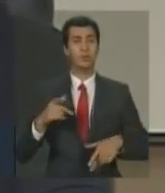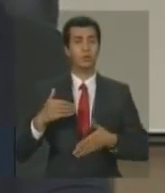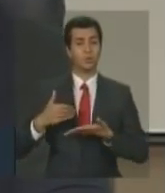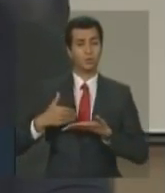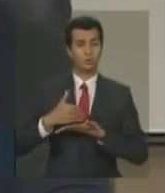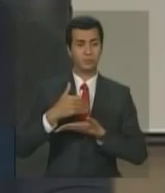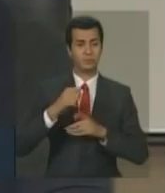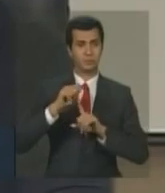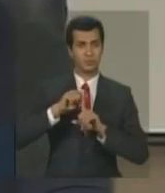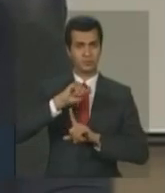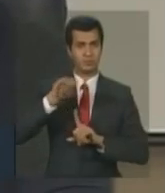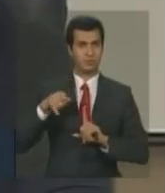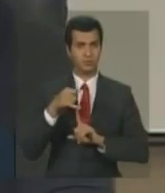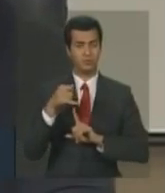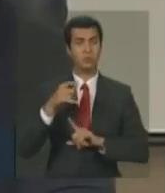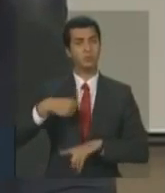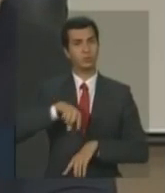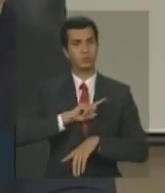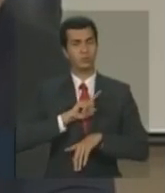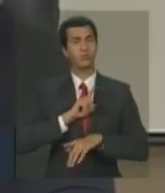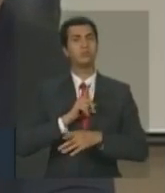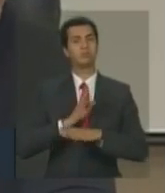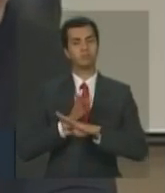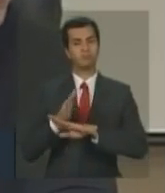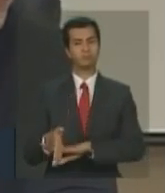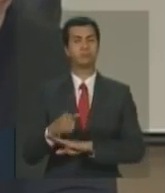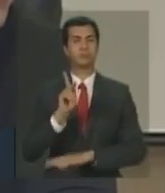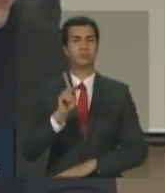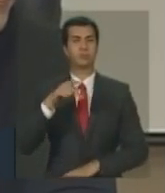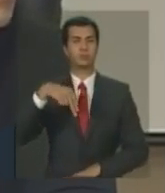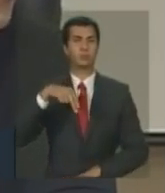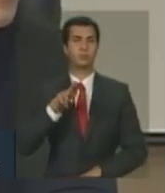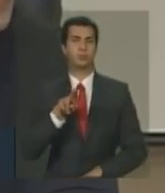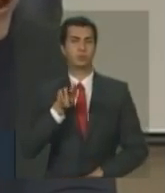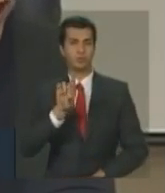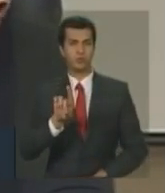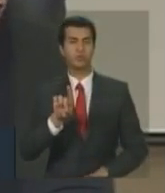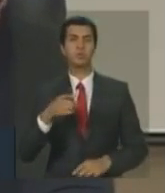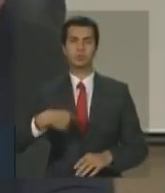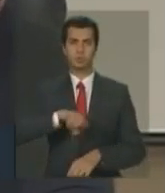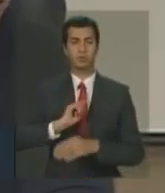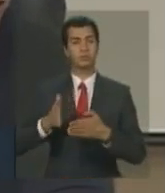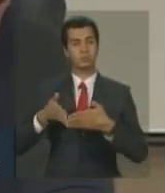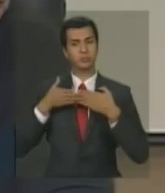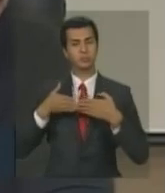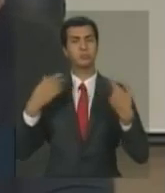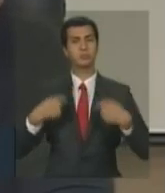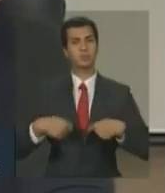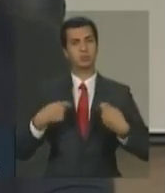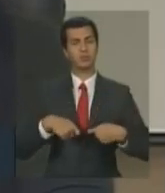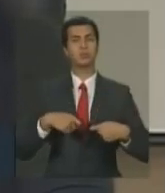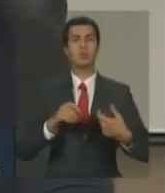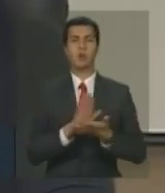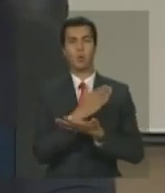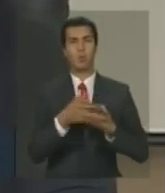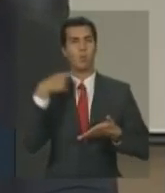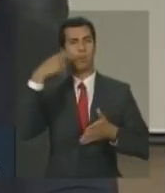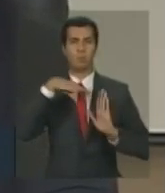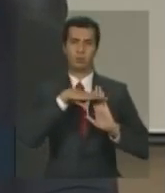procuramos o PNUD solicitando que esses elementos fossem incorporados,